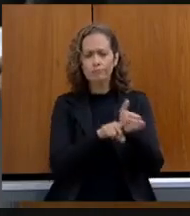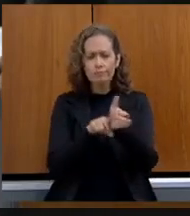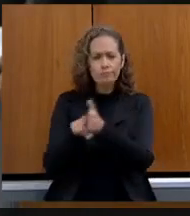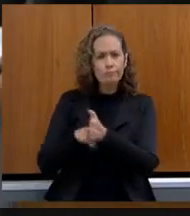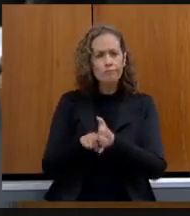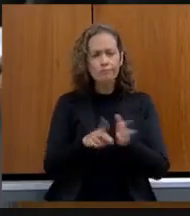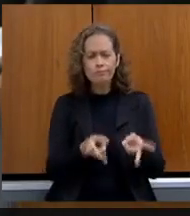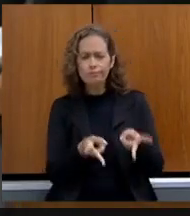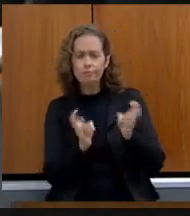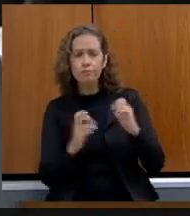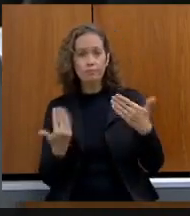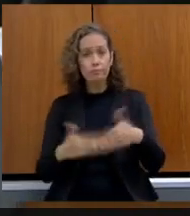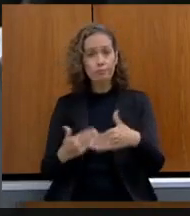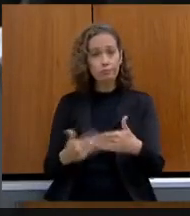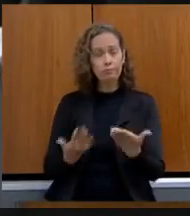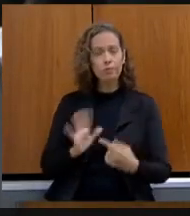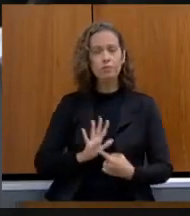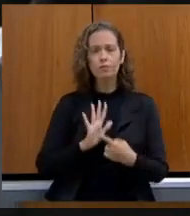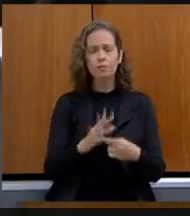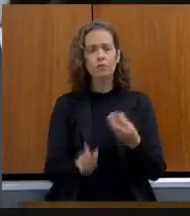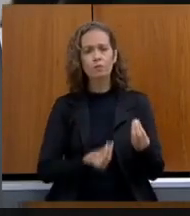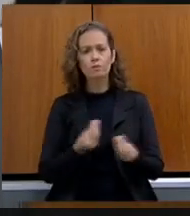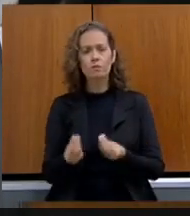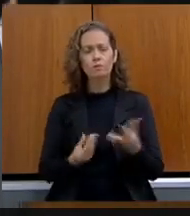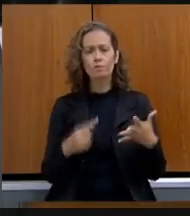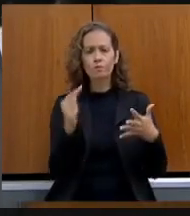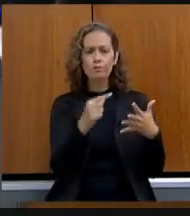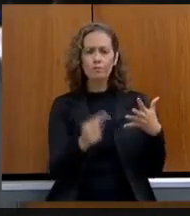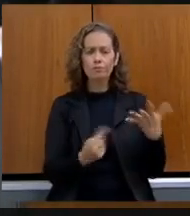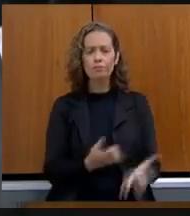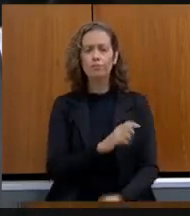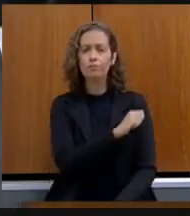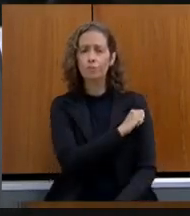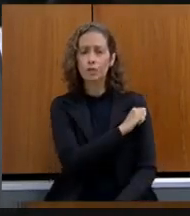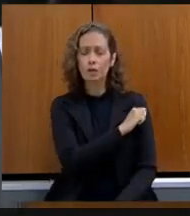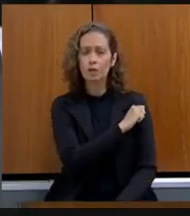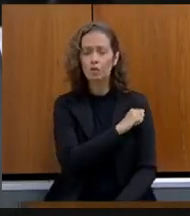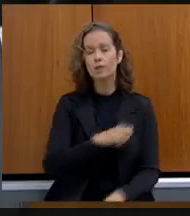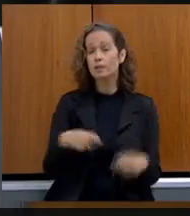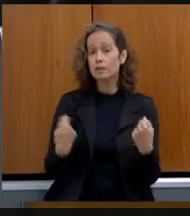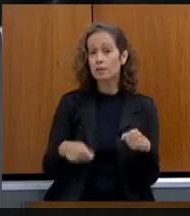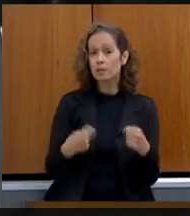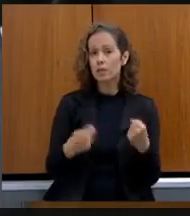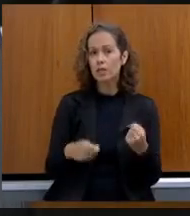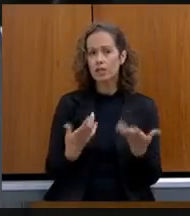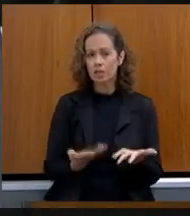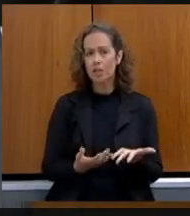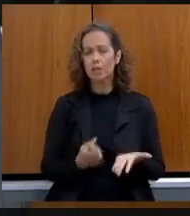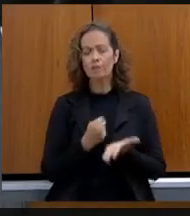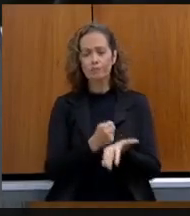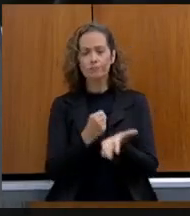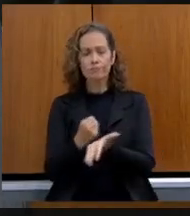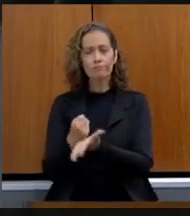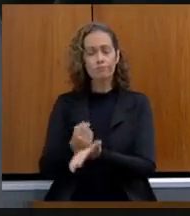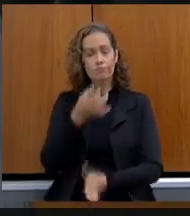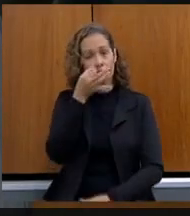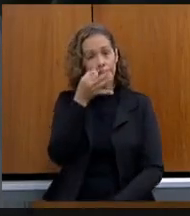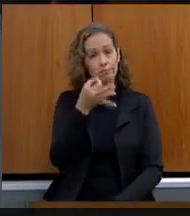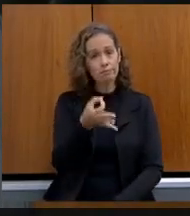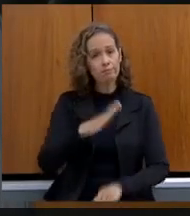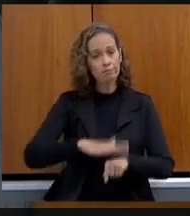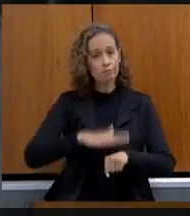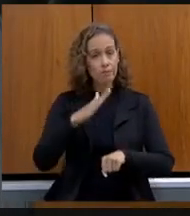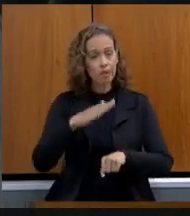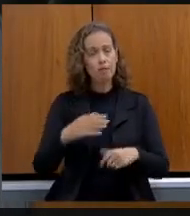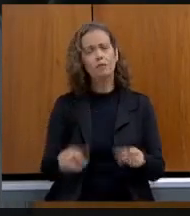deputados realiza e trazer essa sinalização de Quais são aqueles estudantes que precisam de um atendimento mais Atento